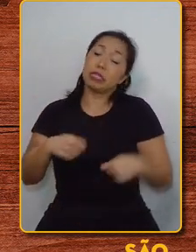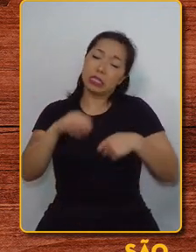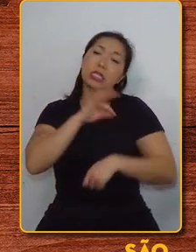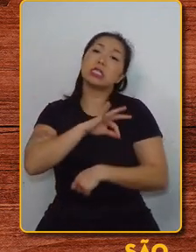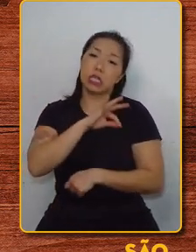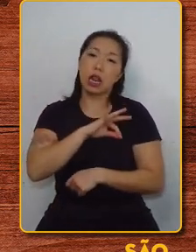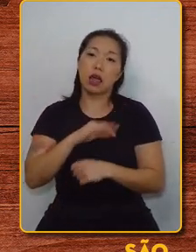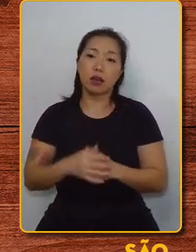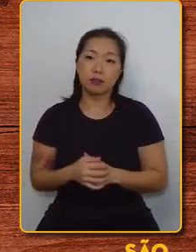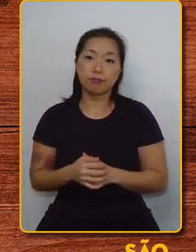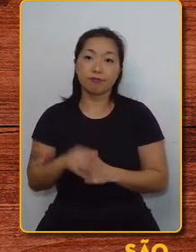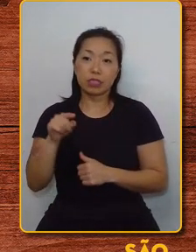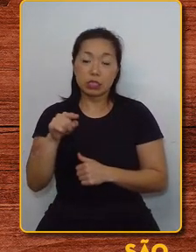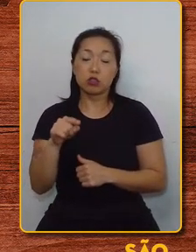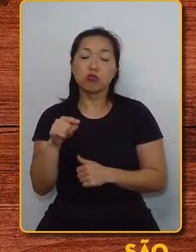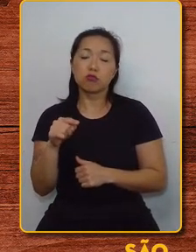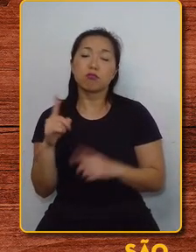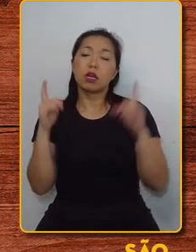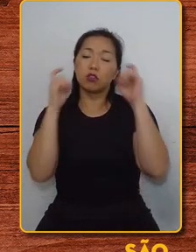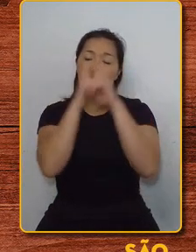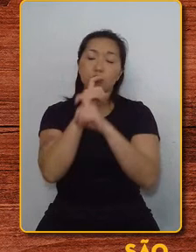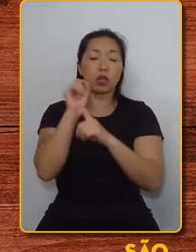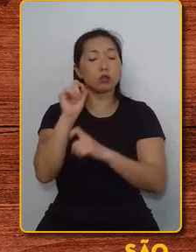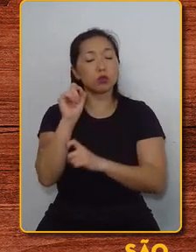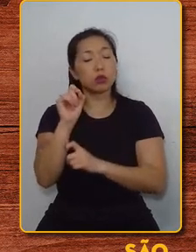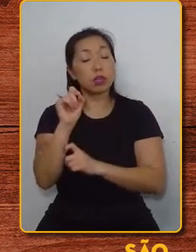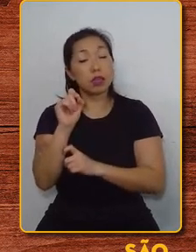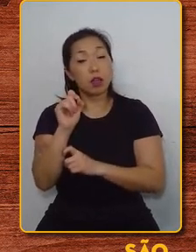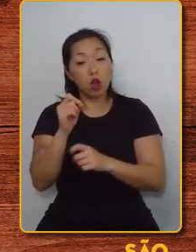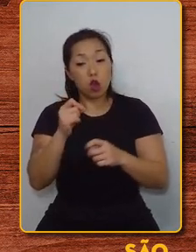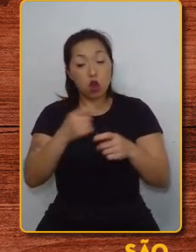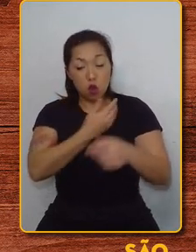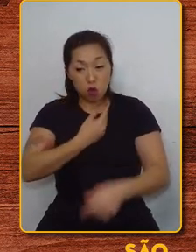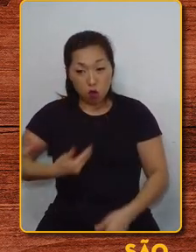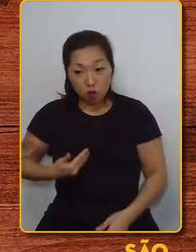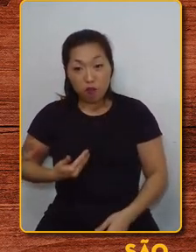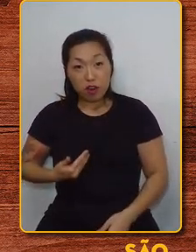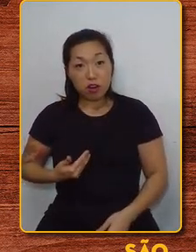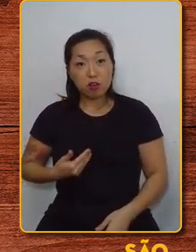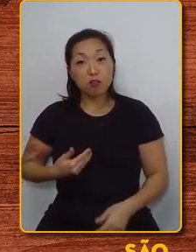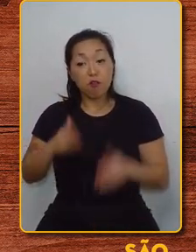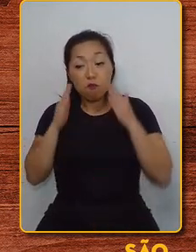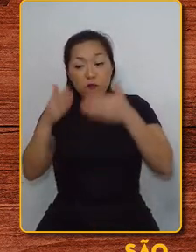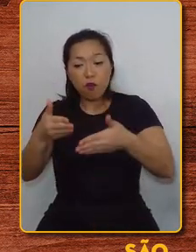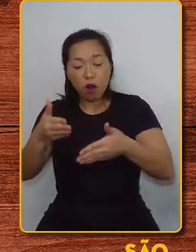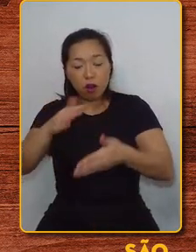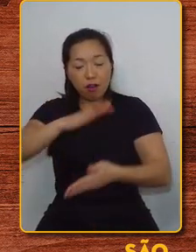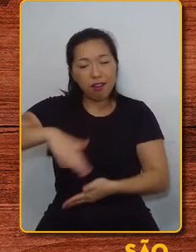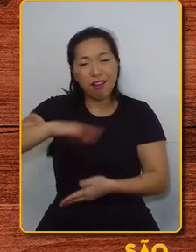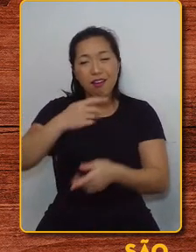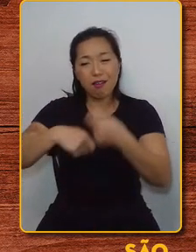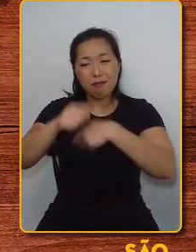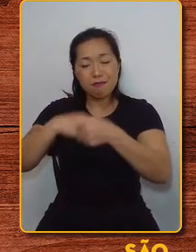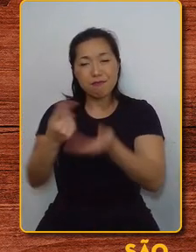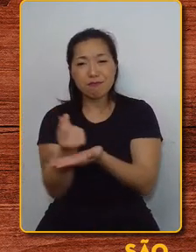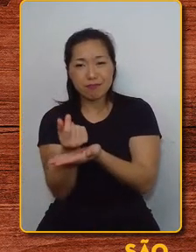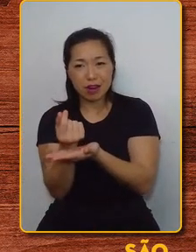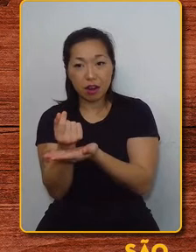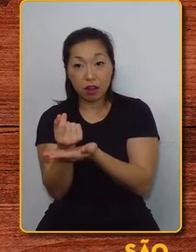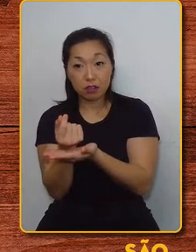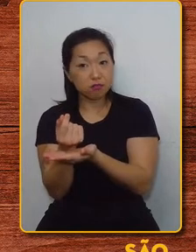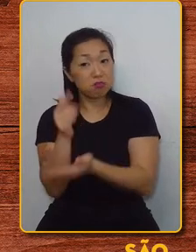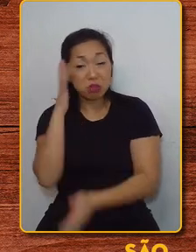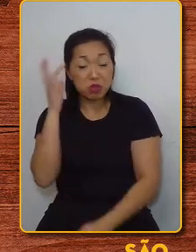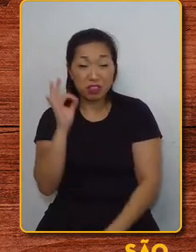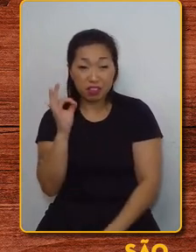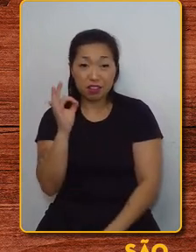têm passado. Eles não compreendem, se não tiver salário, não, pode ter o que você quiser de produto ou não ter, que a fome continua, em especial o tema